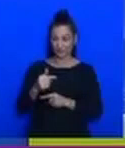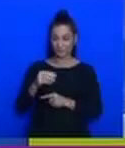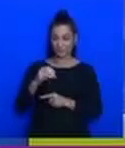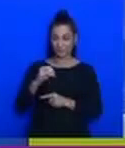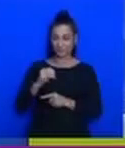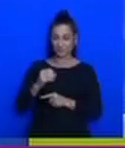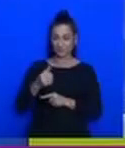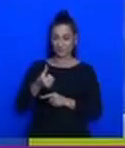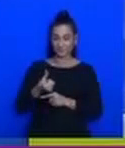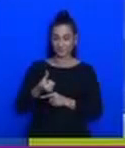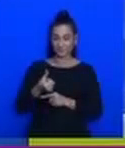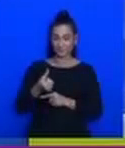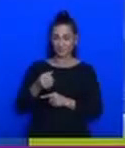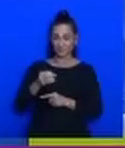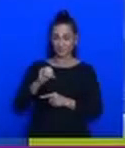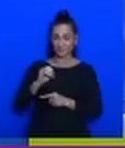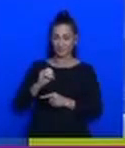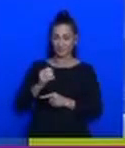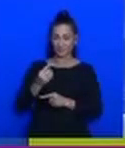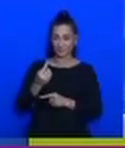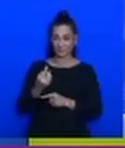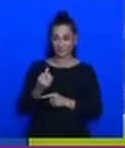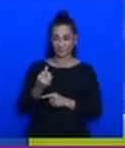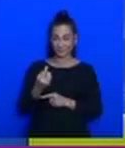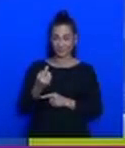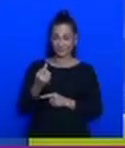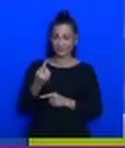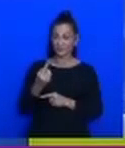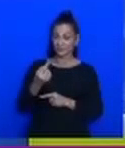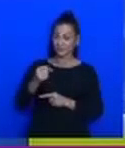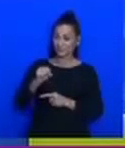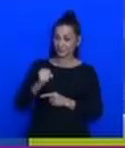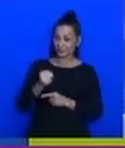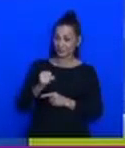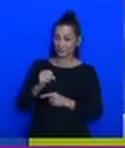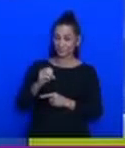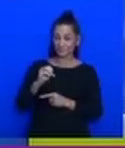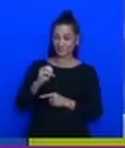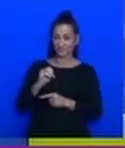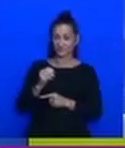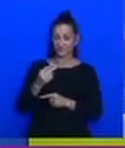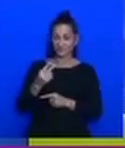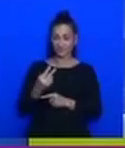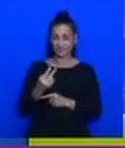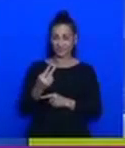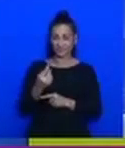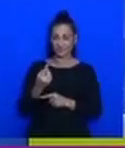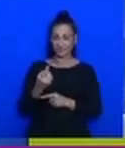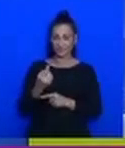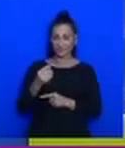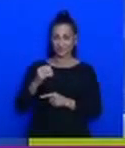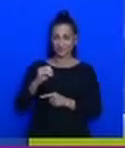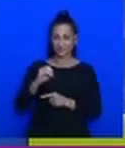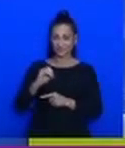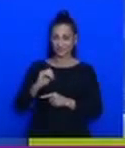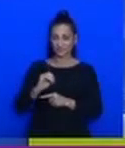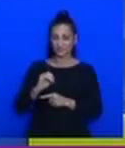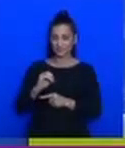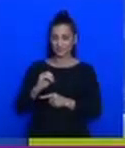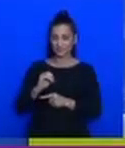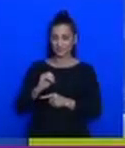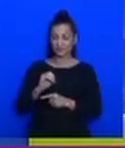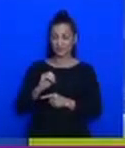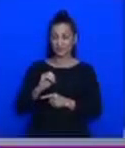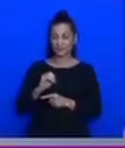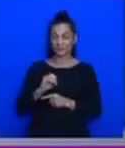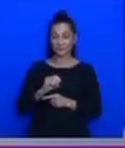07, 06, 01, 18, 02 e número